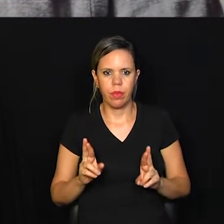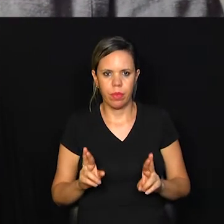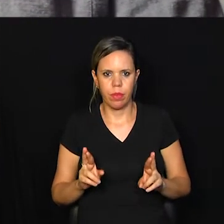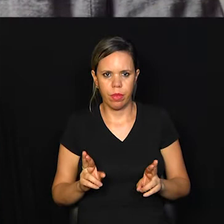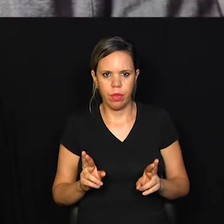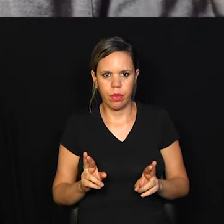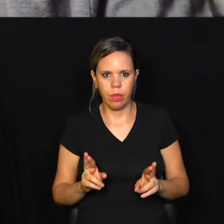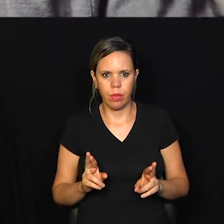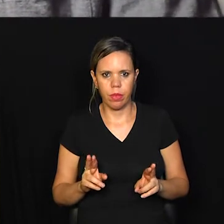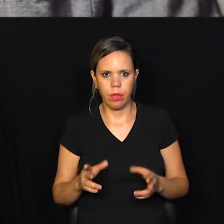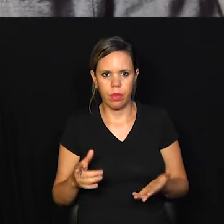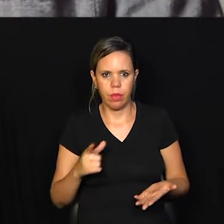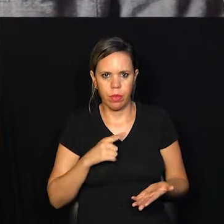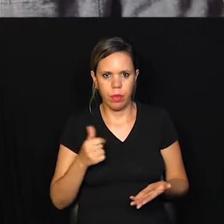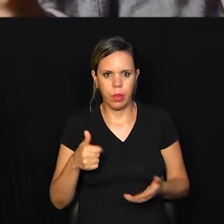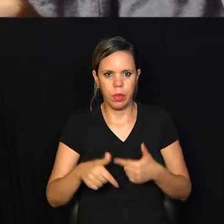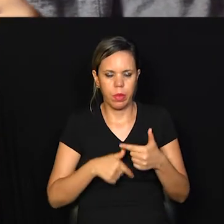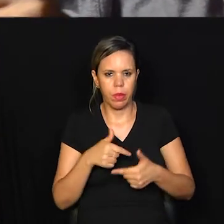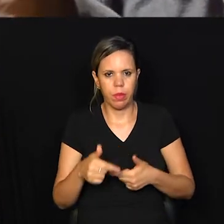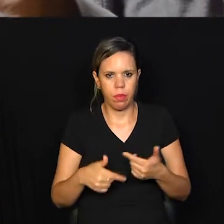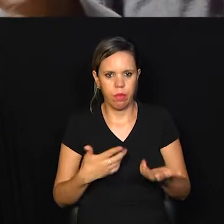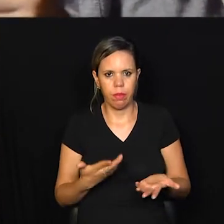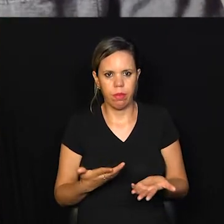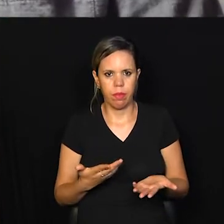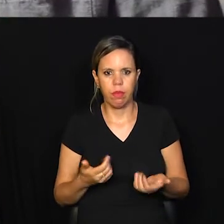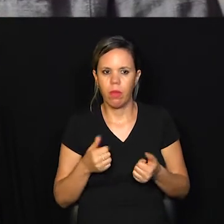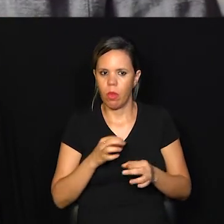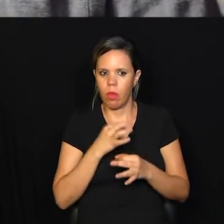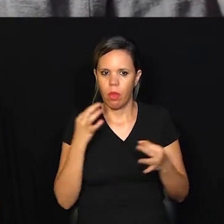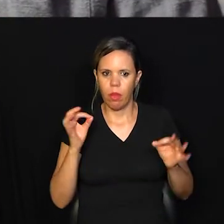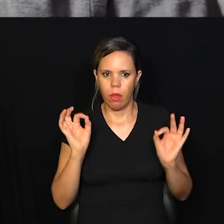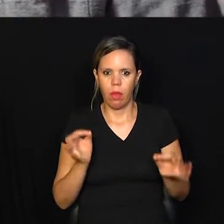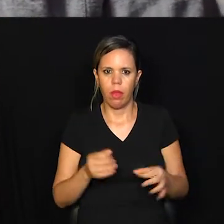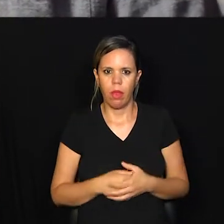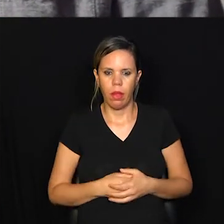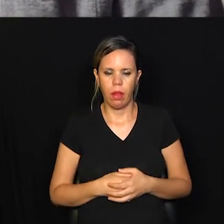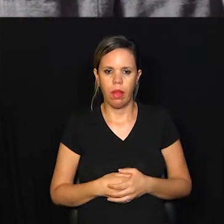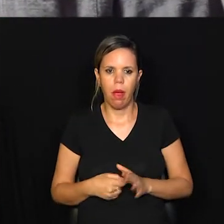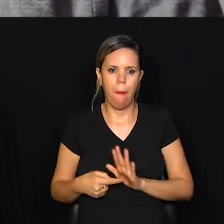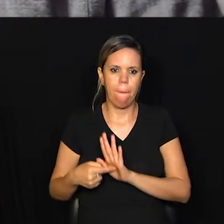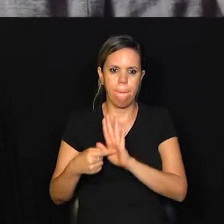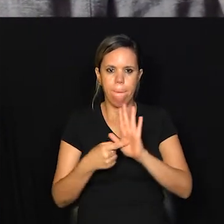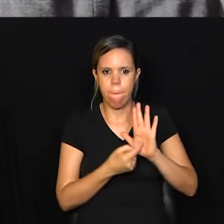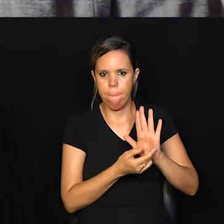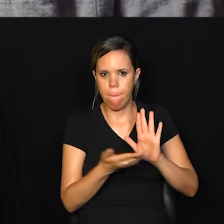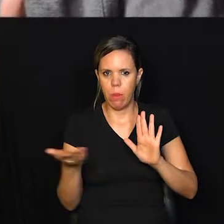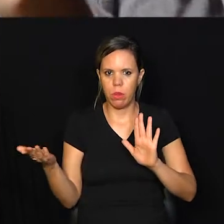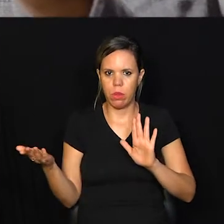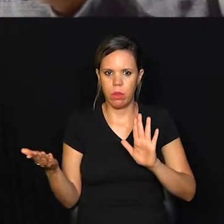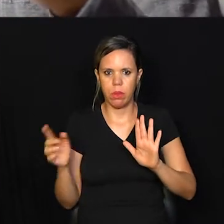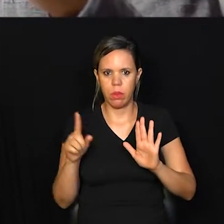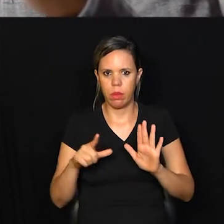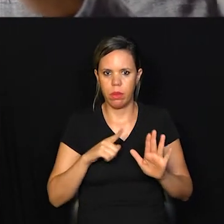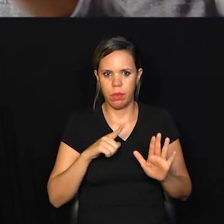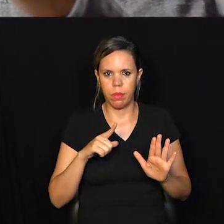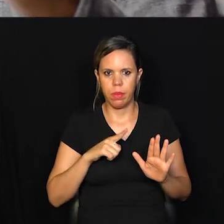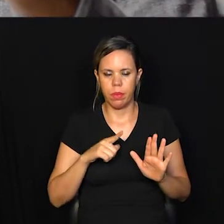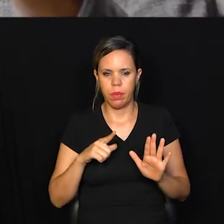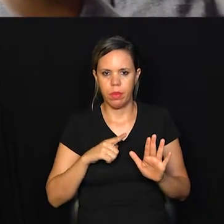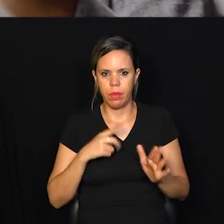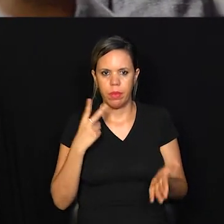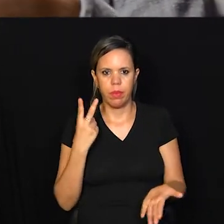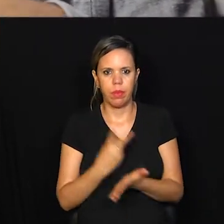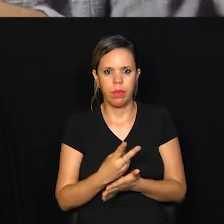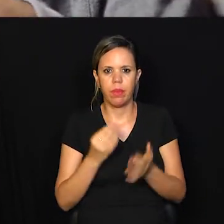que ele, quando ele termina o mandato dele, eu fui bem. Para mostrar que a gente tem a